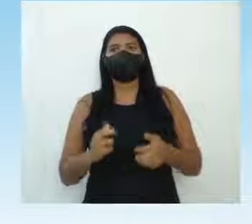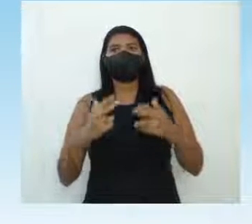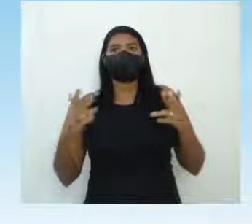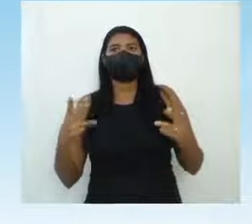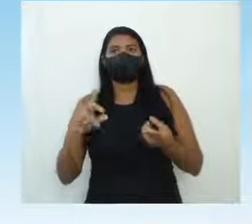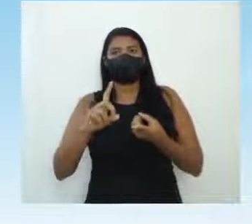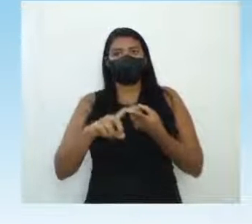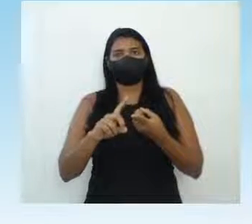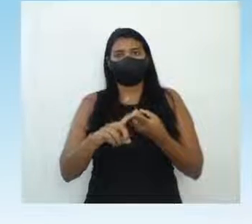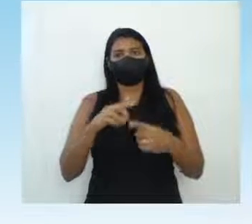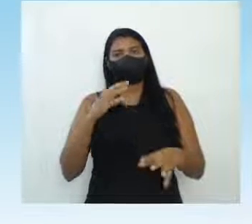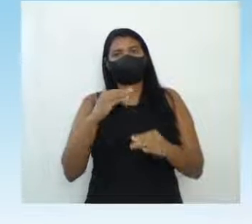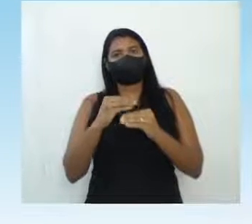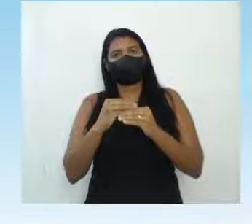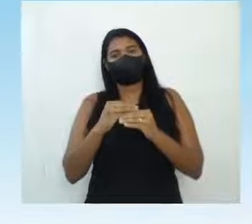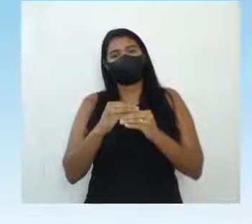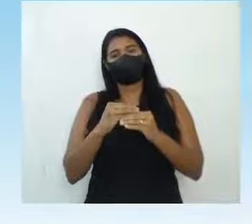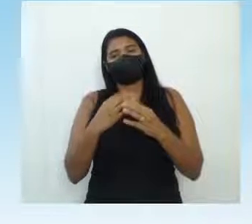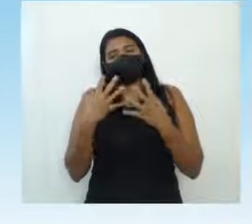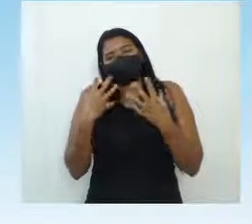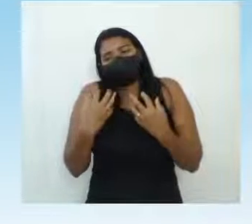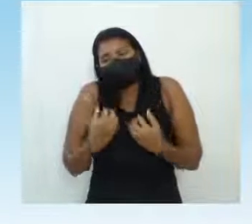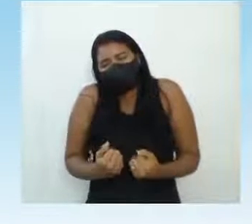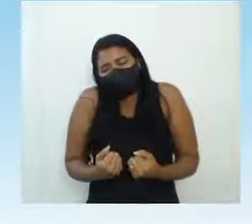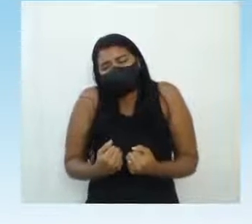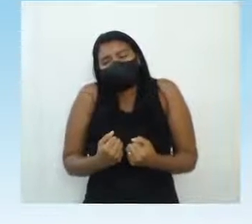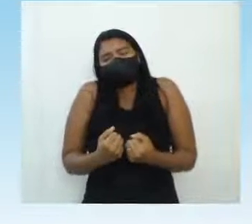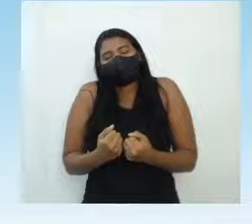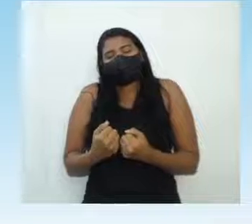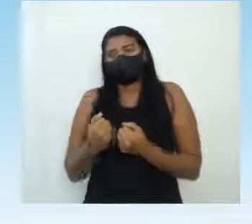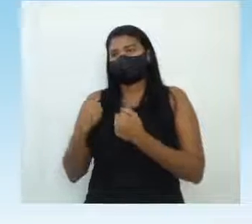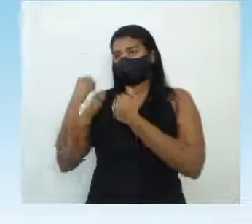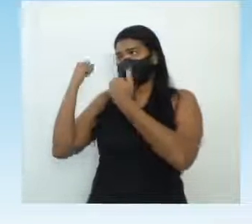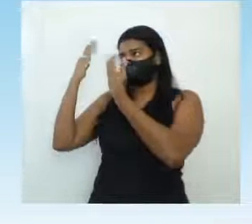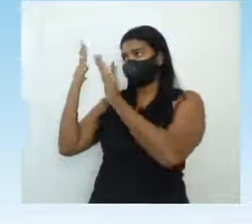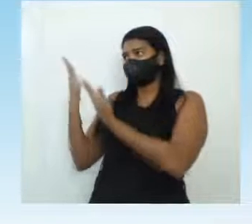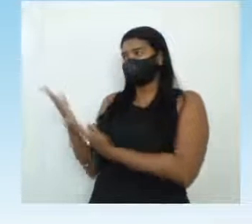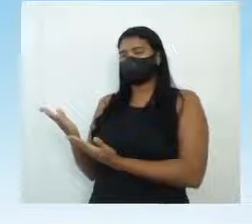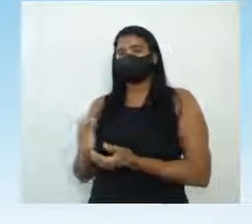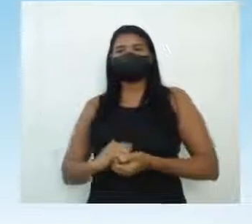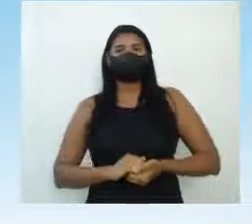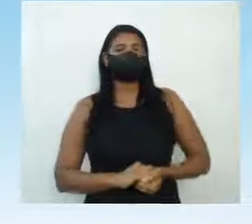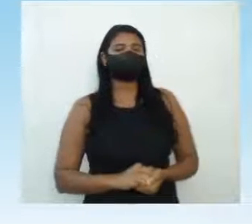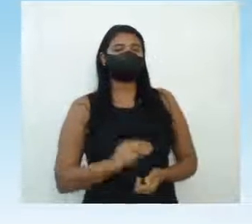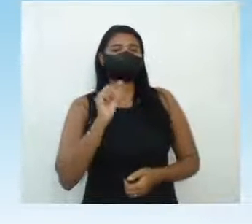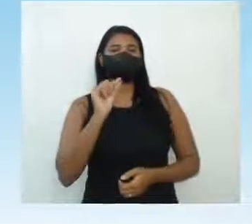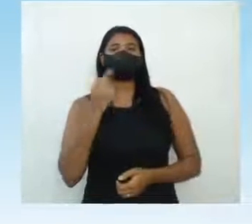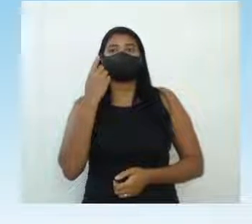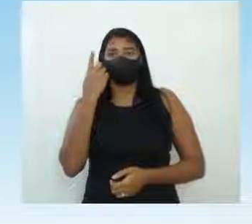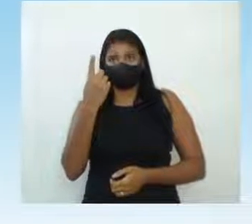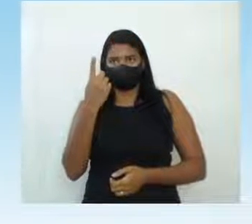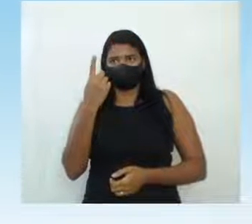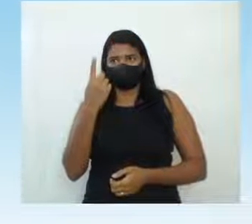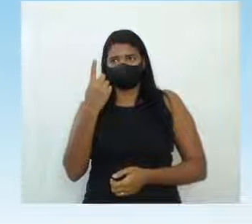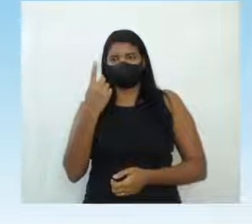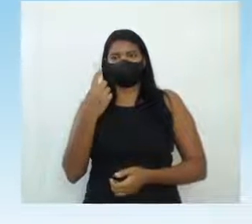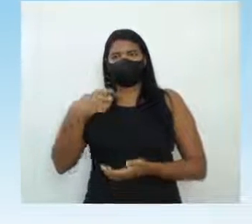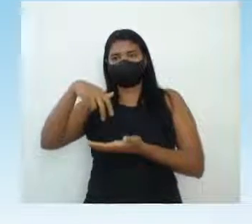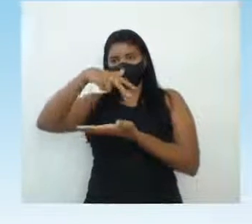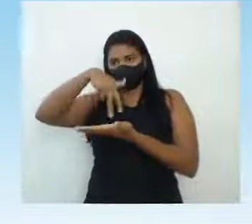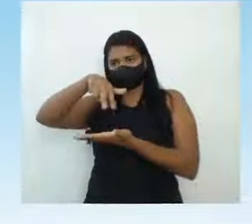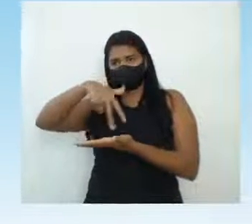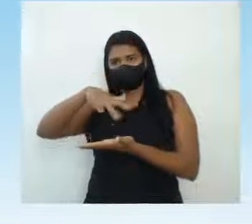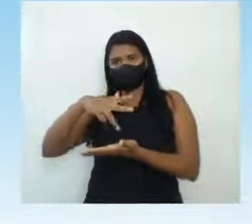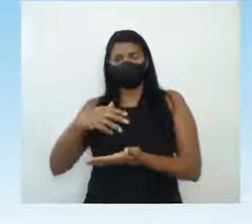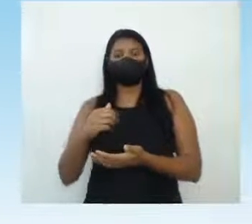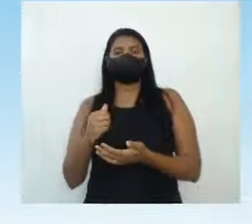O contrapeso, como vocês estão vendo aí na imagem. De forma que um bailarino está ajudando ao